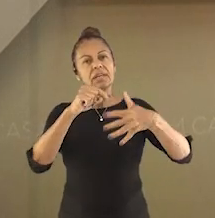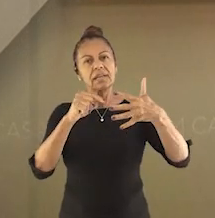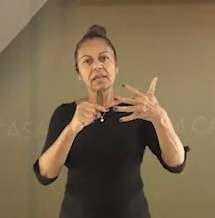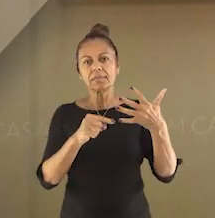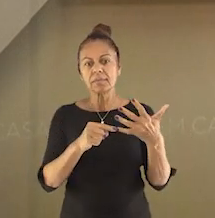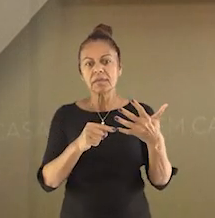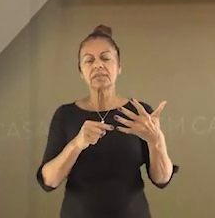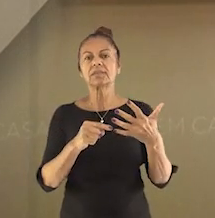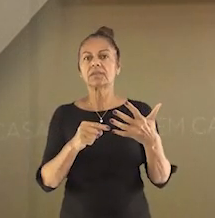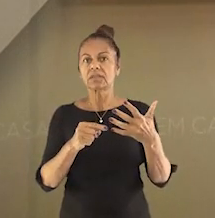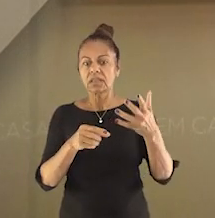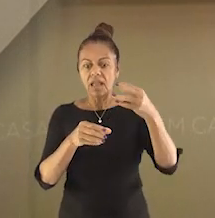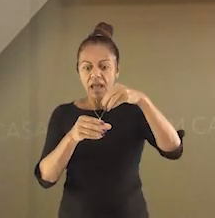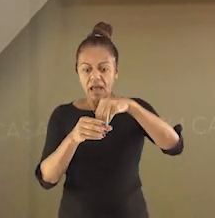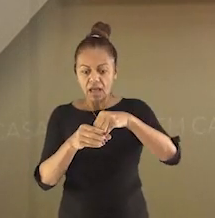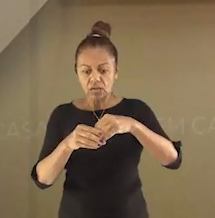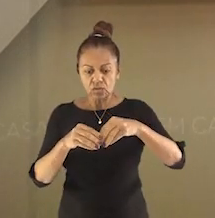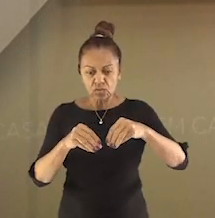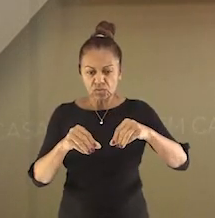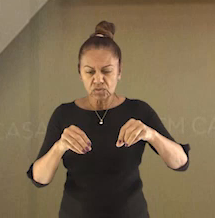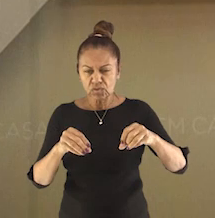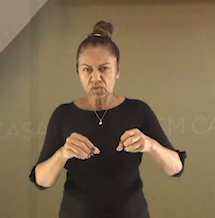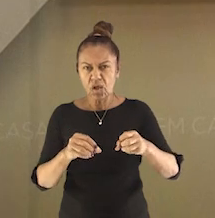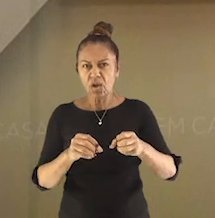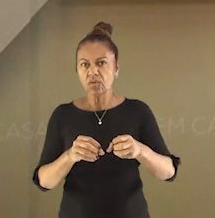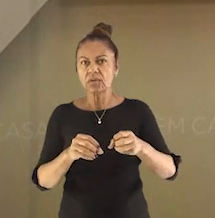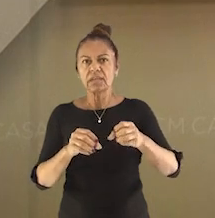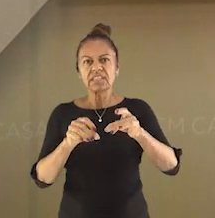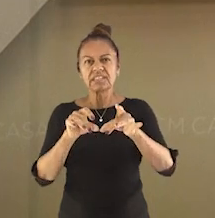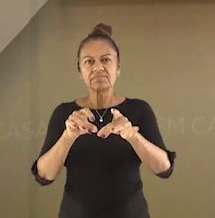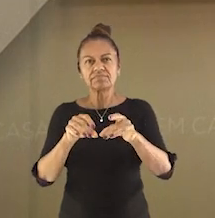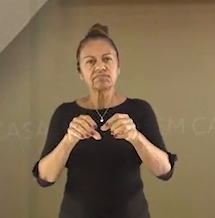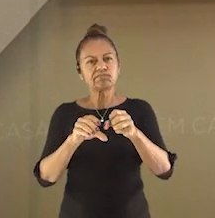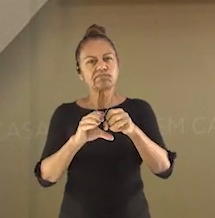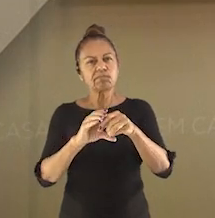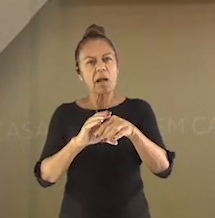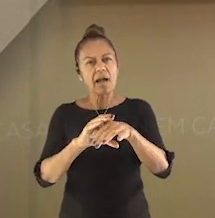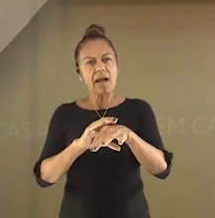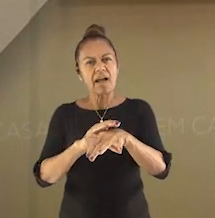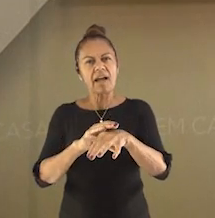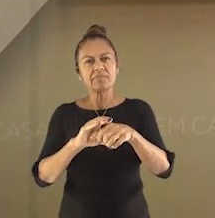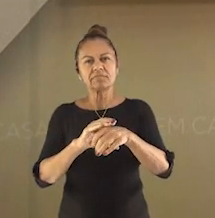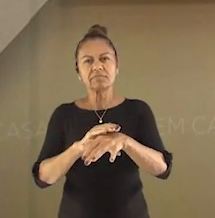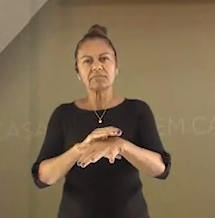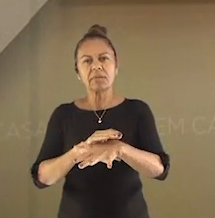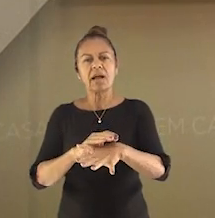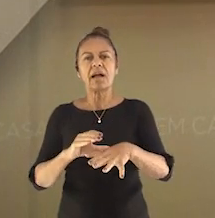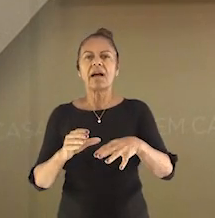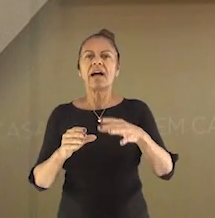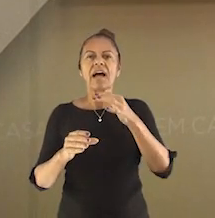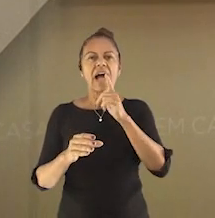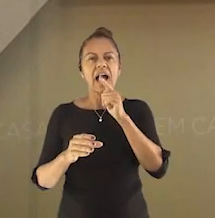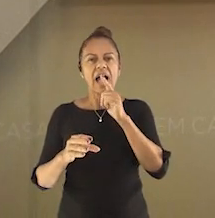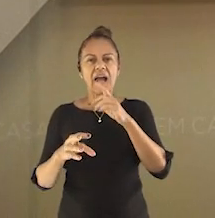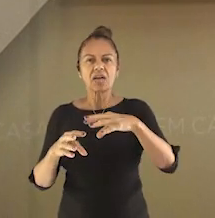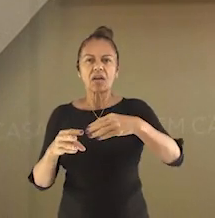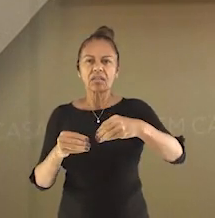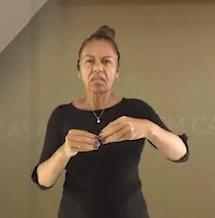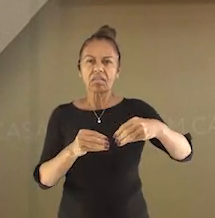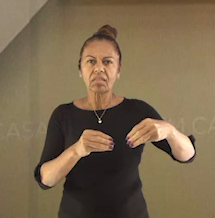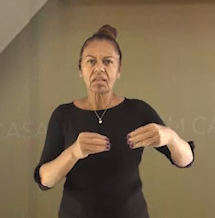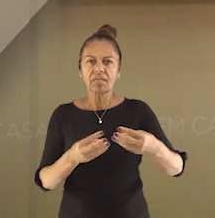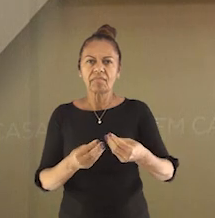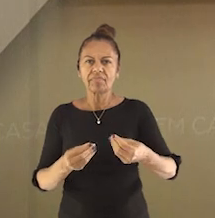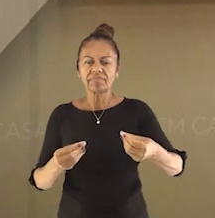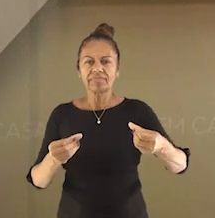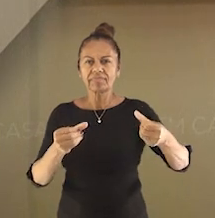elementos são liberados no solo e dissolvidos na água. Muitas plantas se fixam nesse solo,